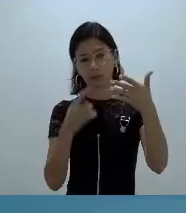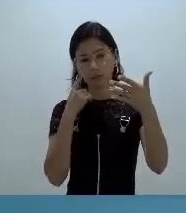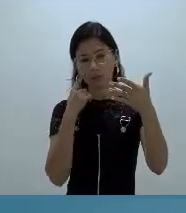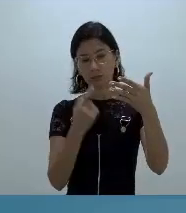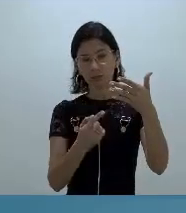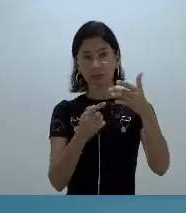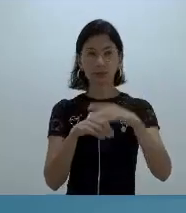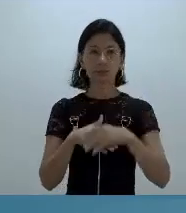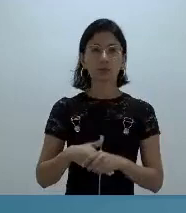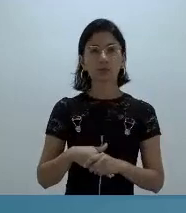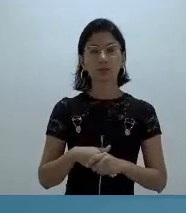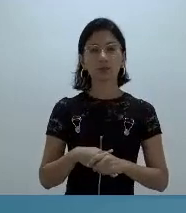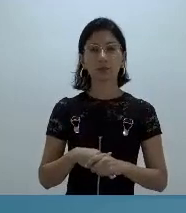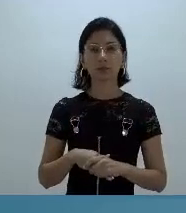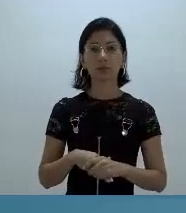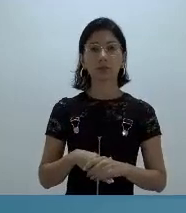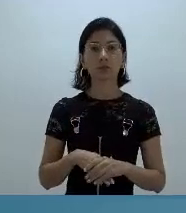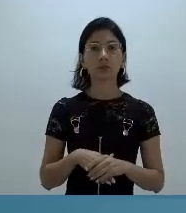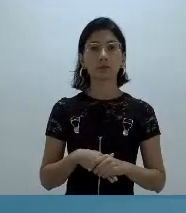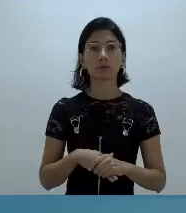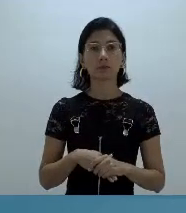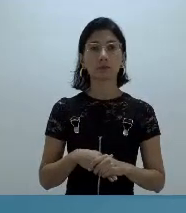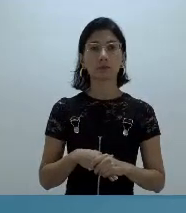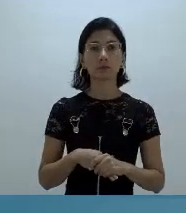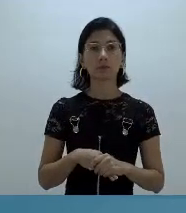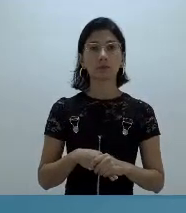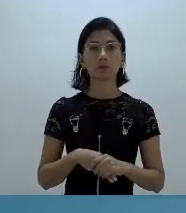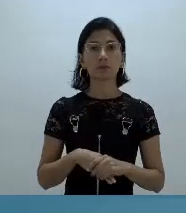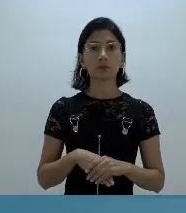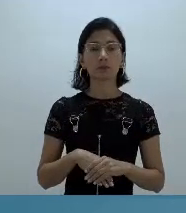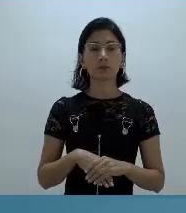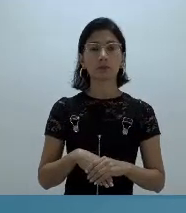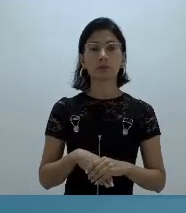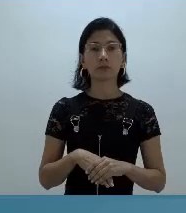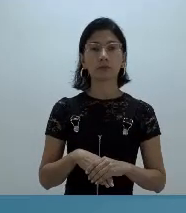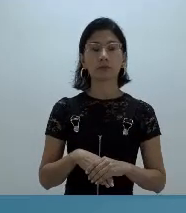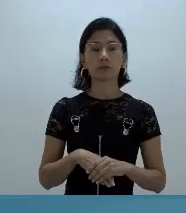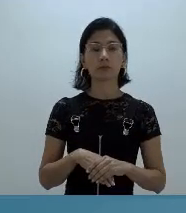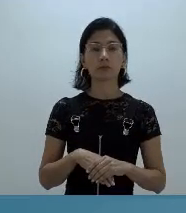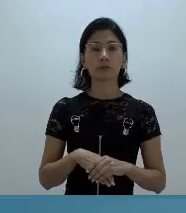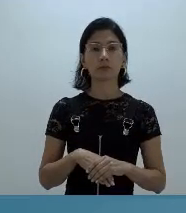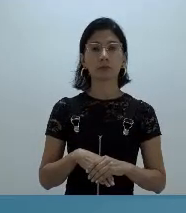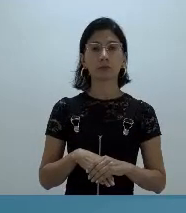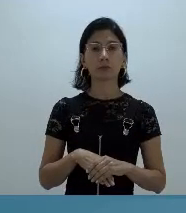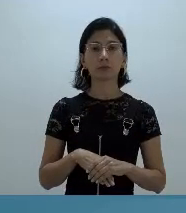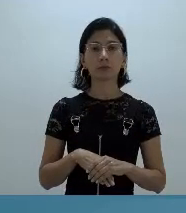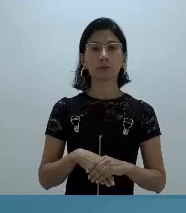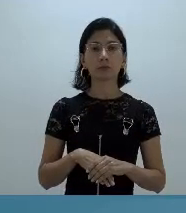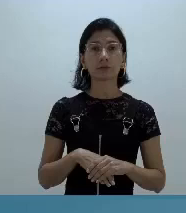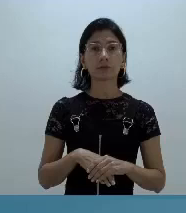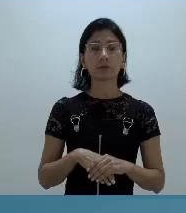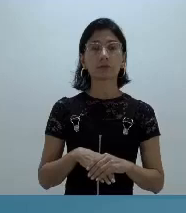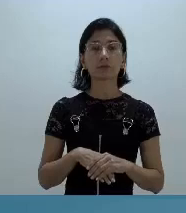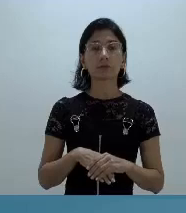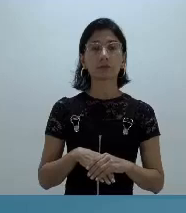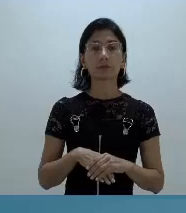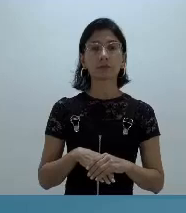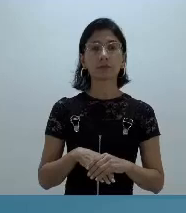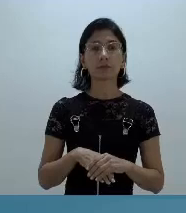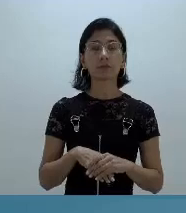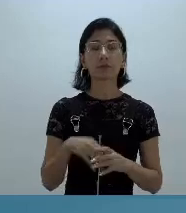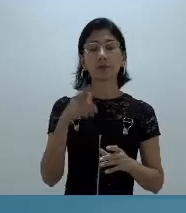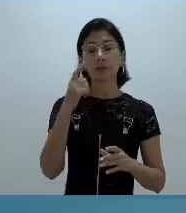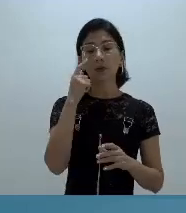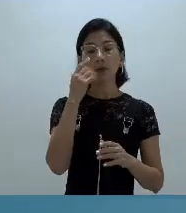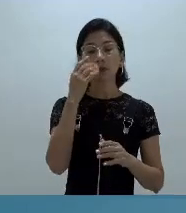309, após reclamar da proteção do artigo 80 pagado, reclamar o texto para negativo de seguimento do recurso